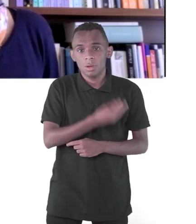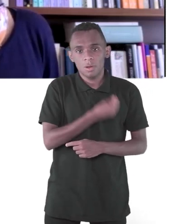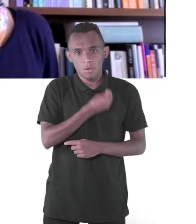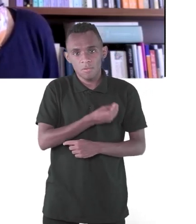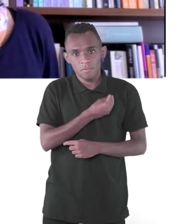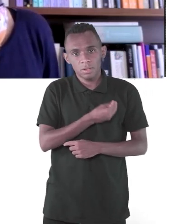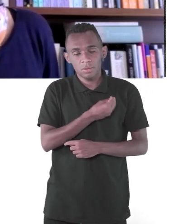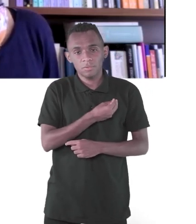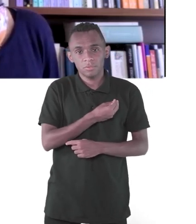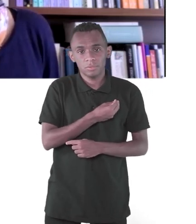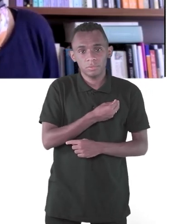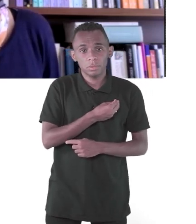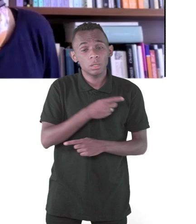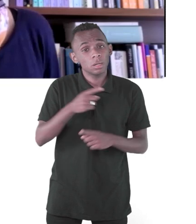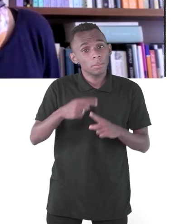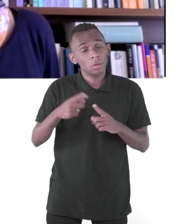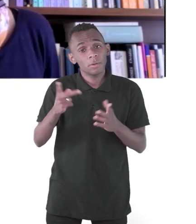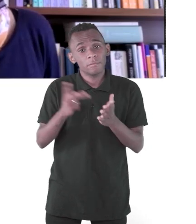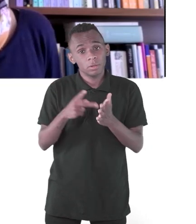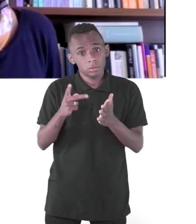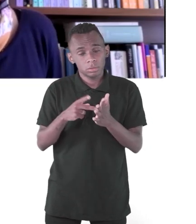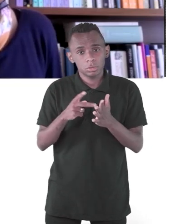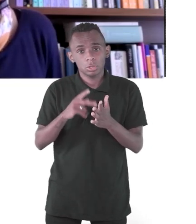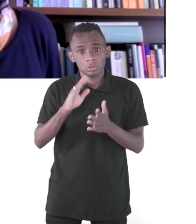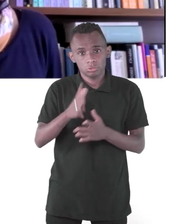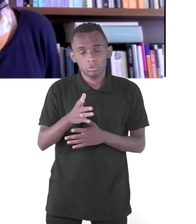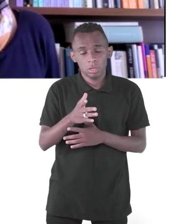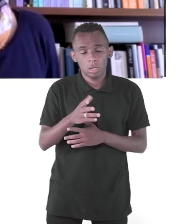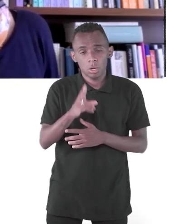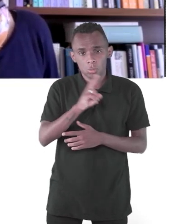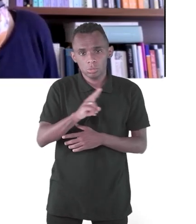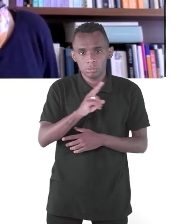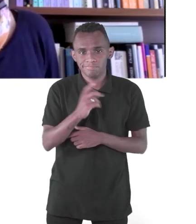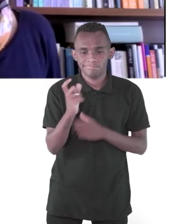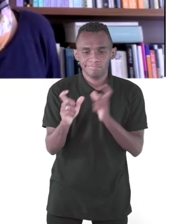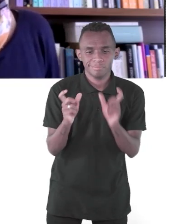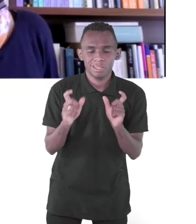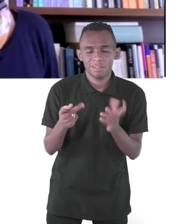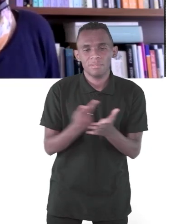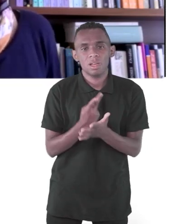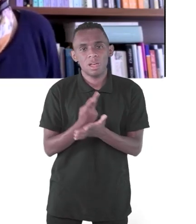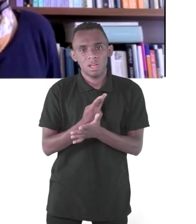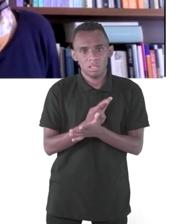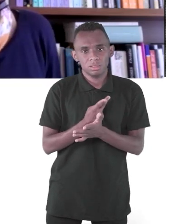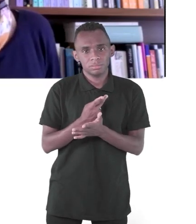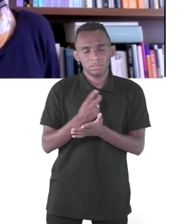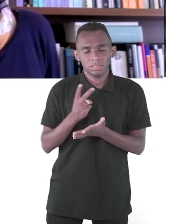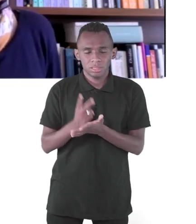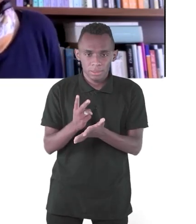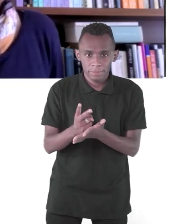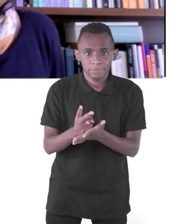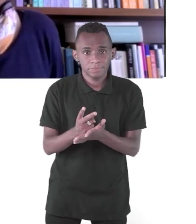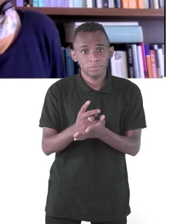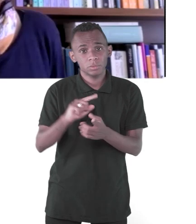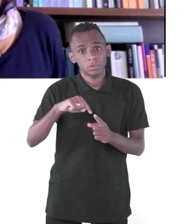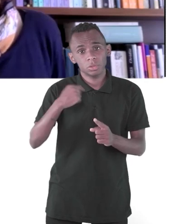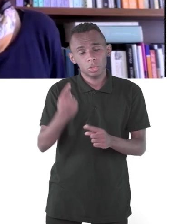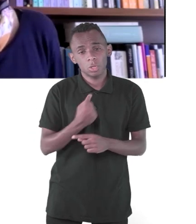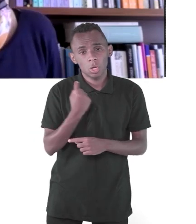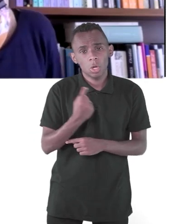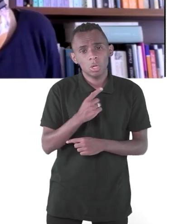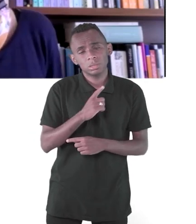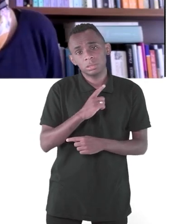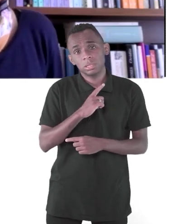no ar aqui. Não, porque é verdade. Eu também já usei esse termo muitas vezes. E a gente tem